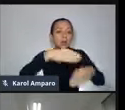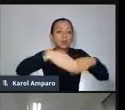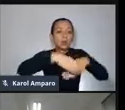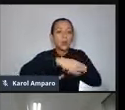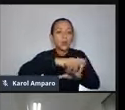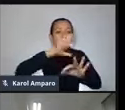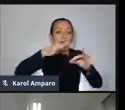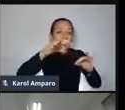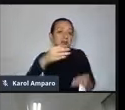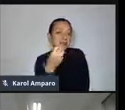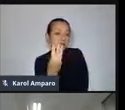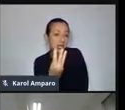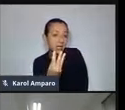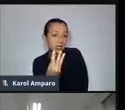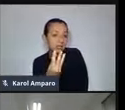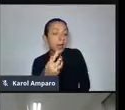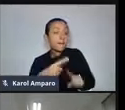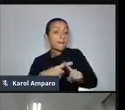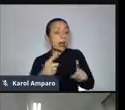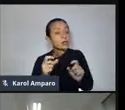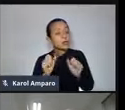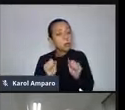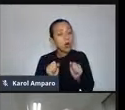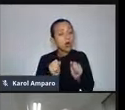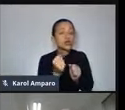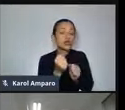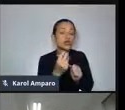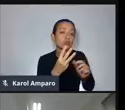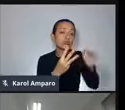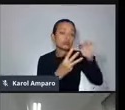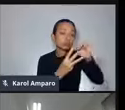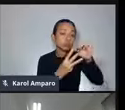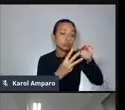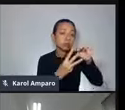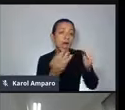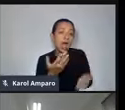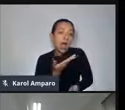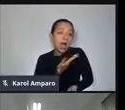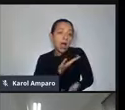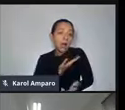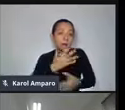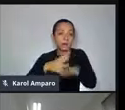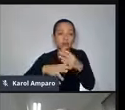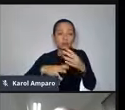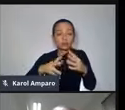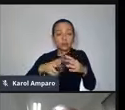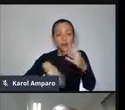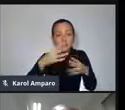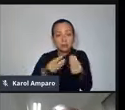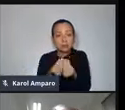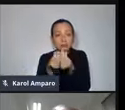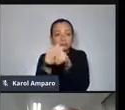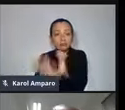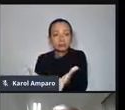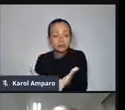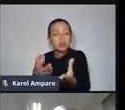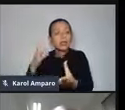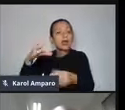de repente, ele pode doar um para o seu amiguinho da próxima rua. Né? E é uma realidade.